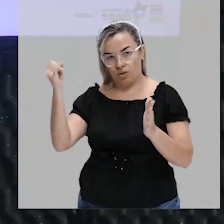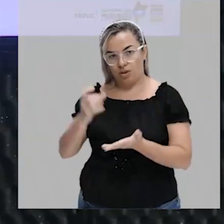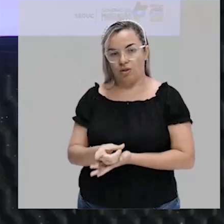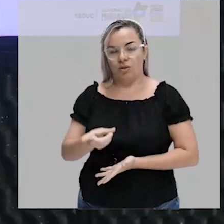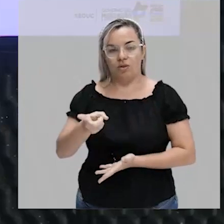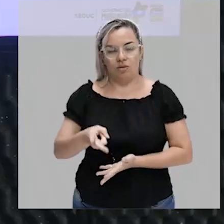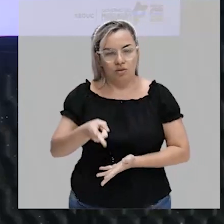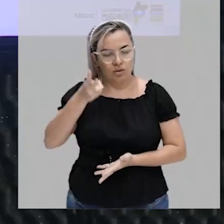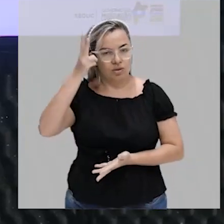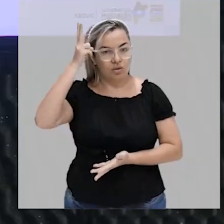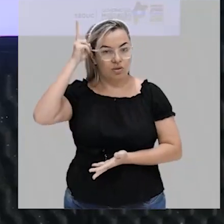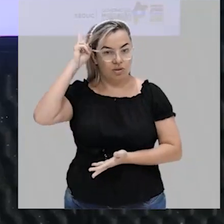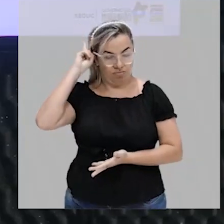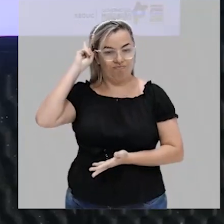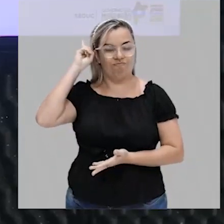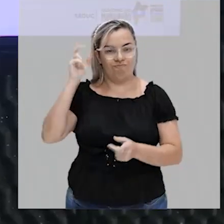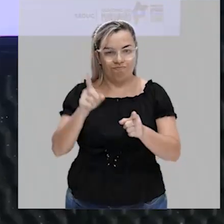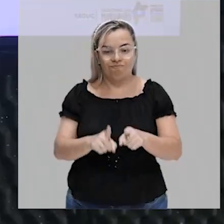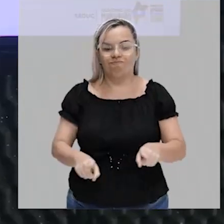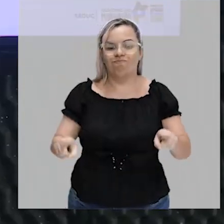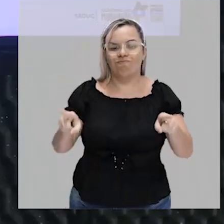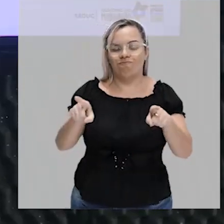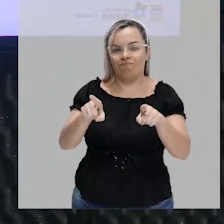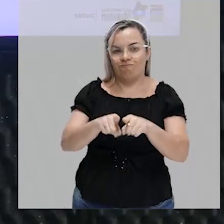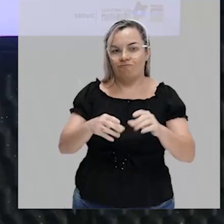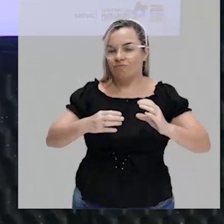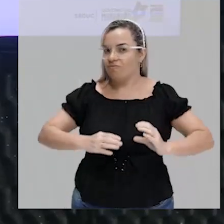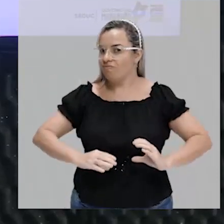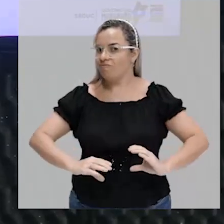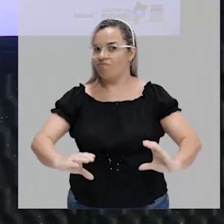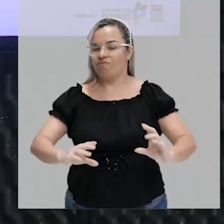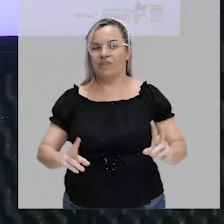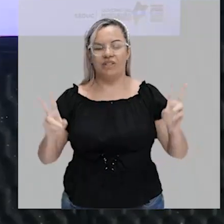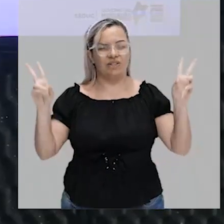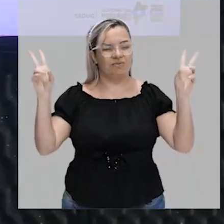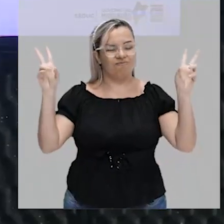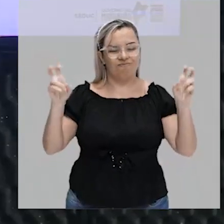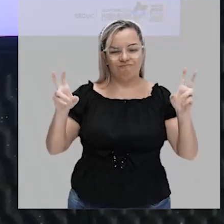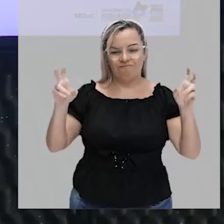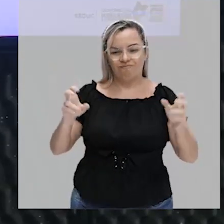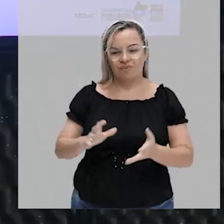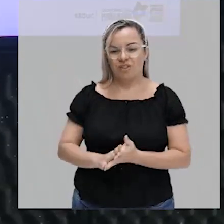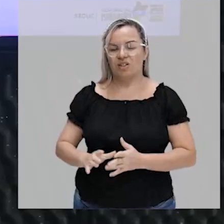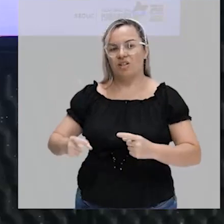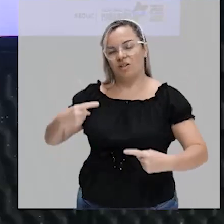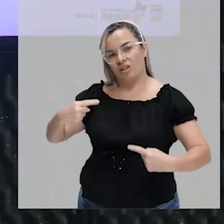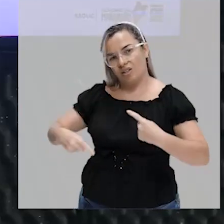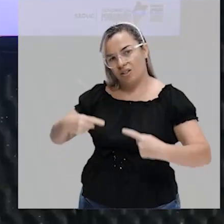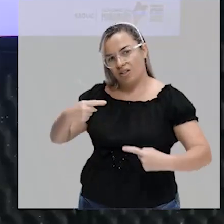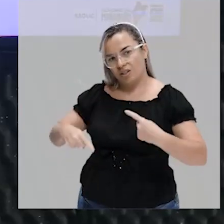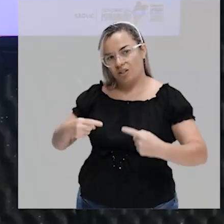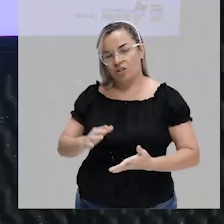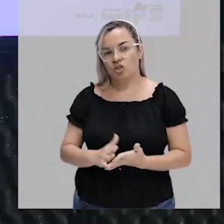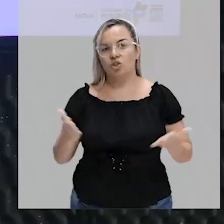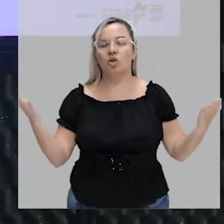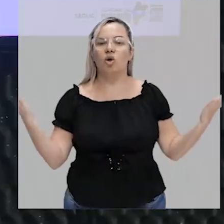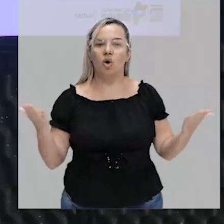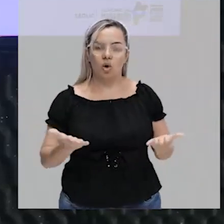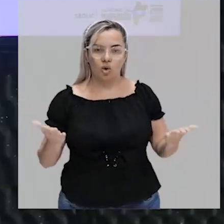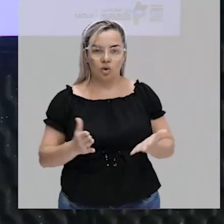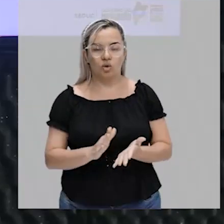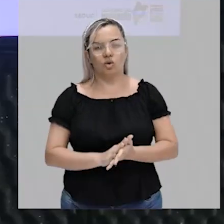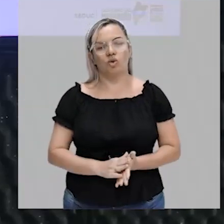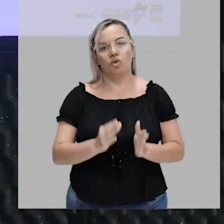vestibular, mas também a nível de concursos. É uma temática que é sempre muito cobrada na parte de atualidades, tá?